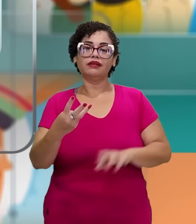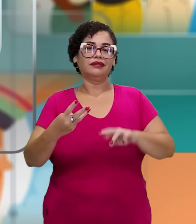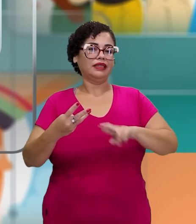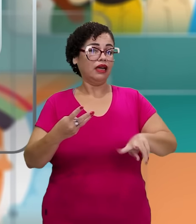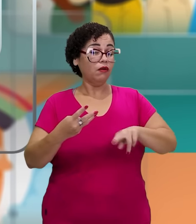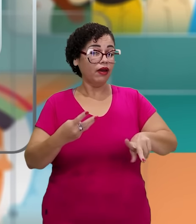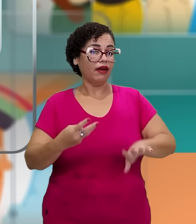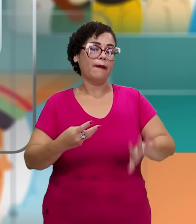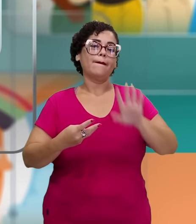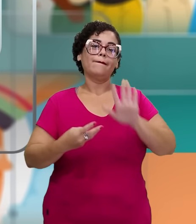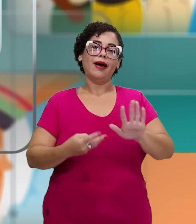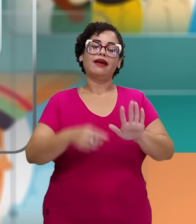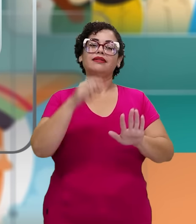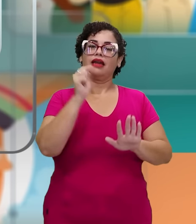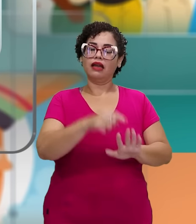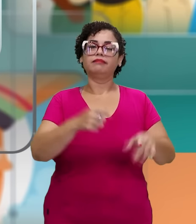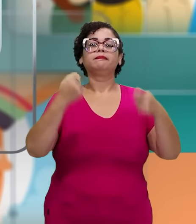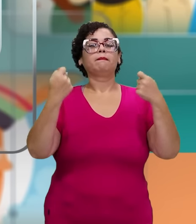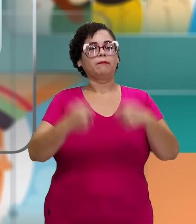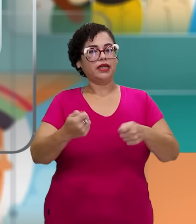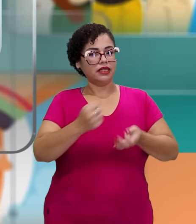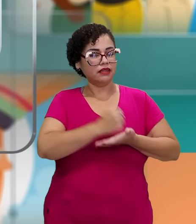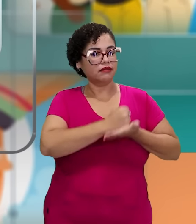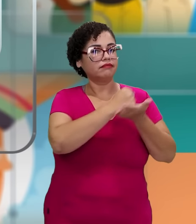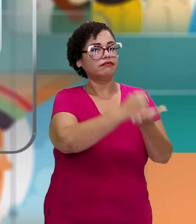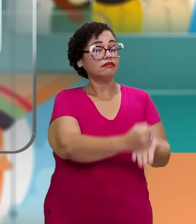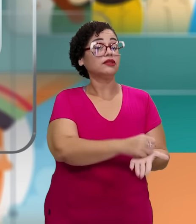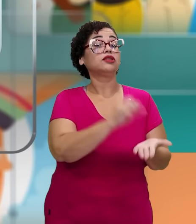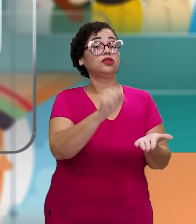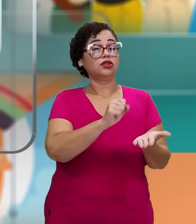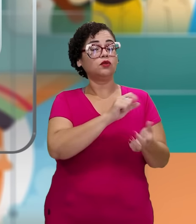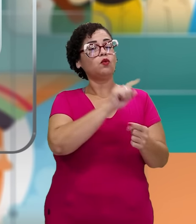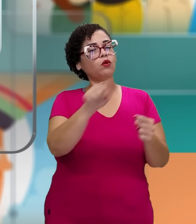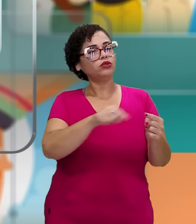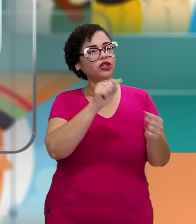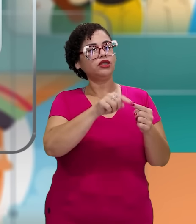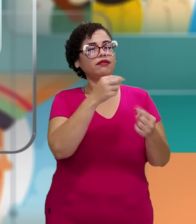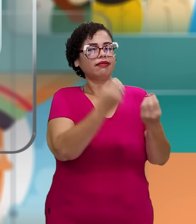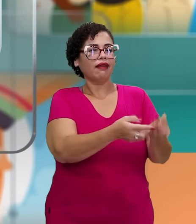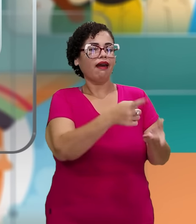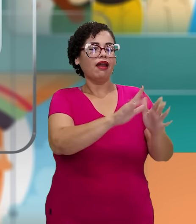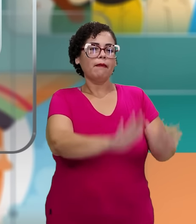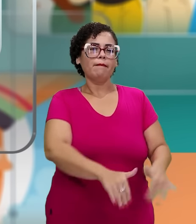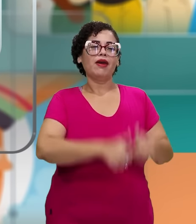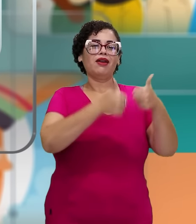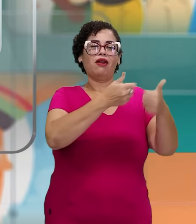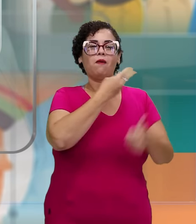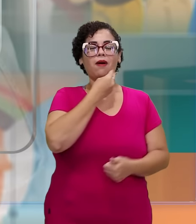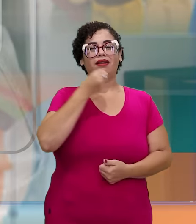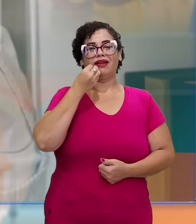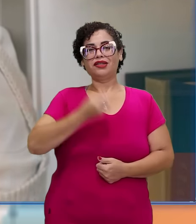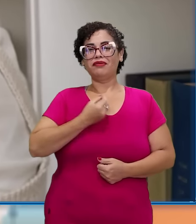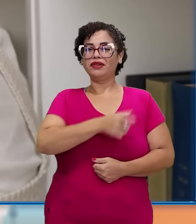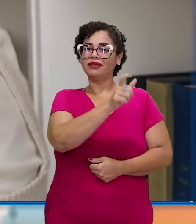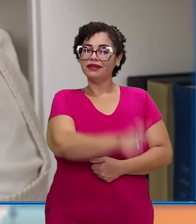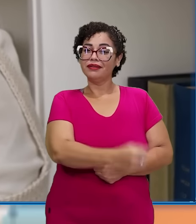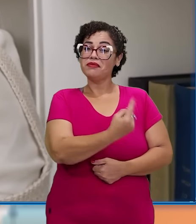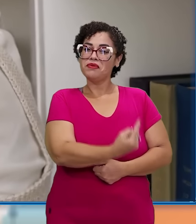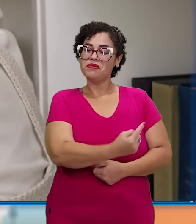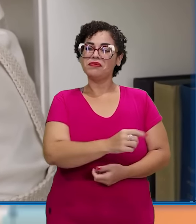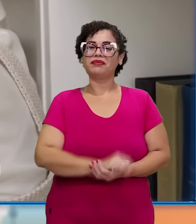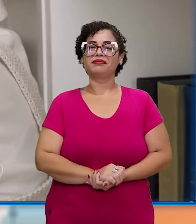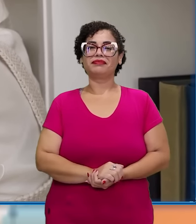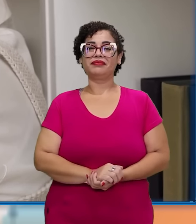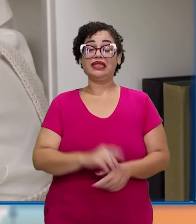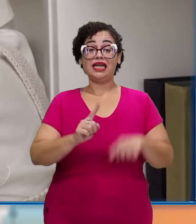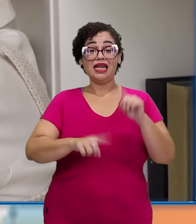há necessidade sim de suporte com o objetivo de melhorar a qualidade de vida do indivíduo no